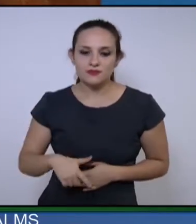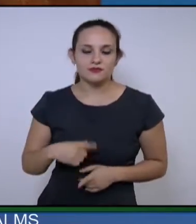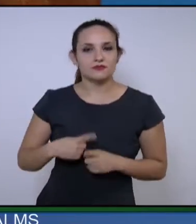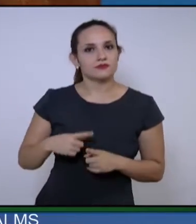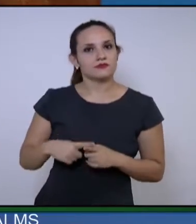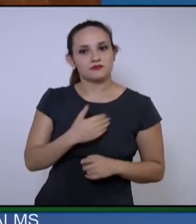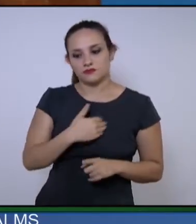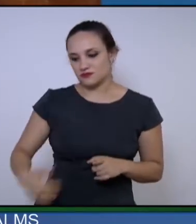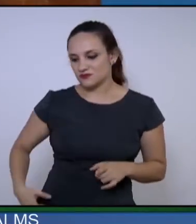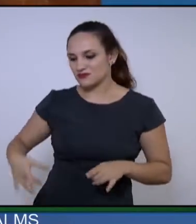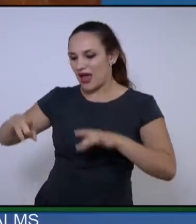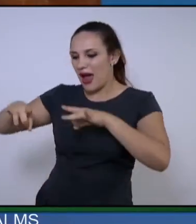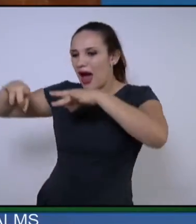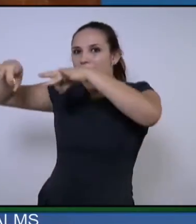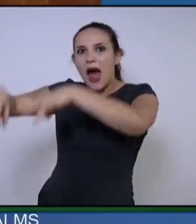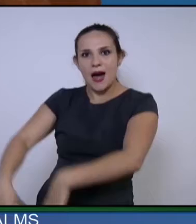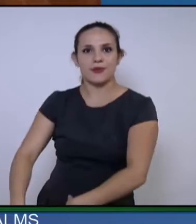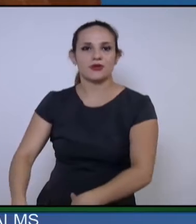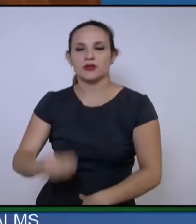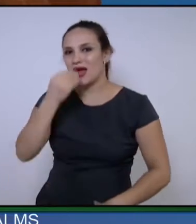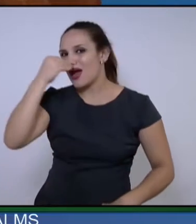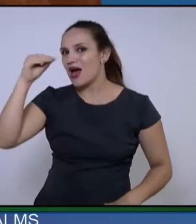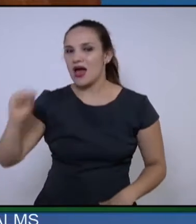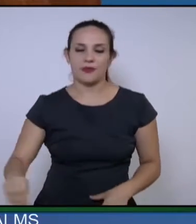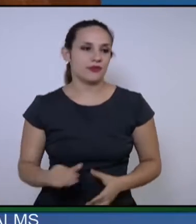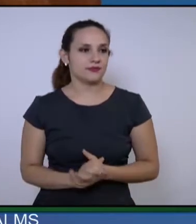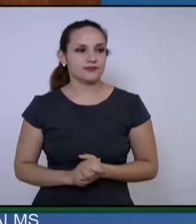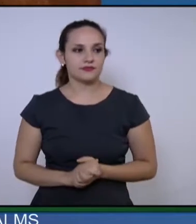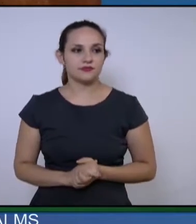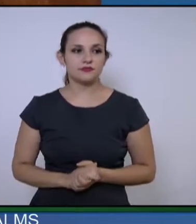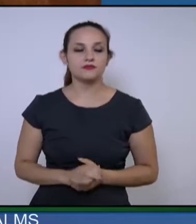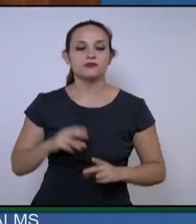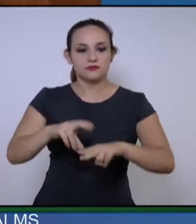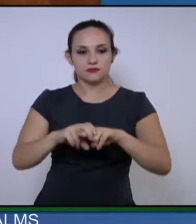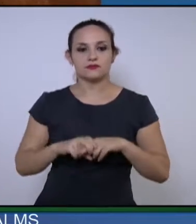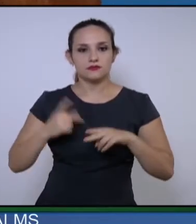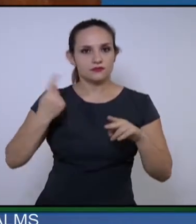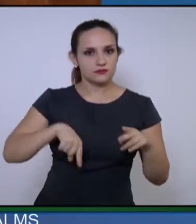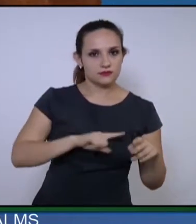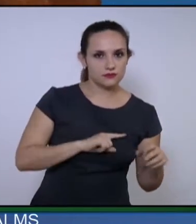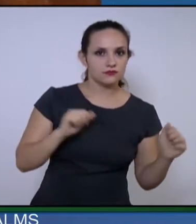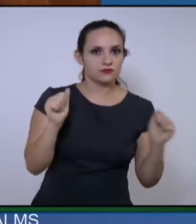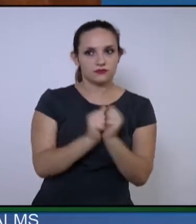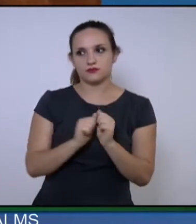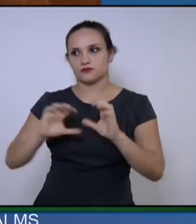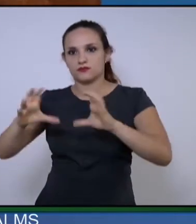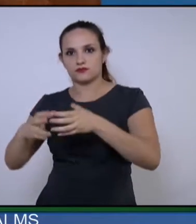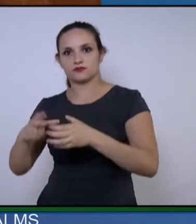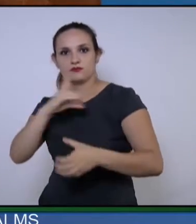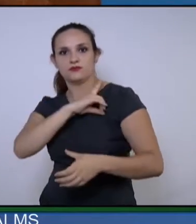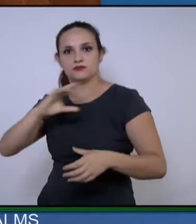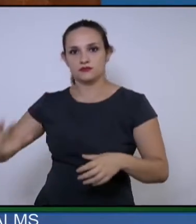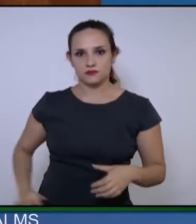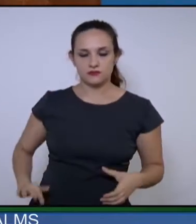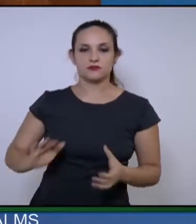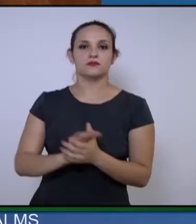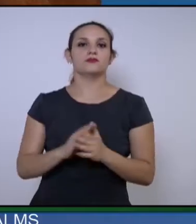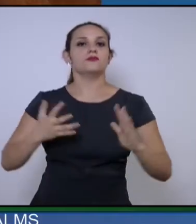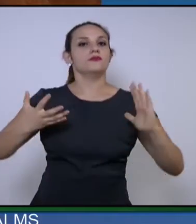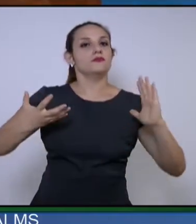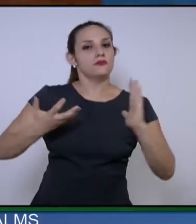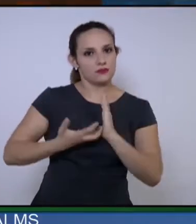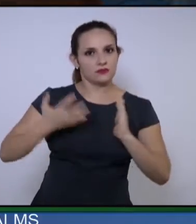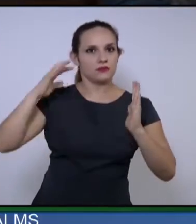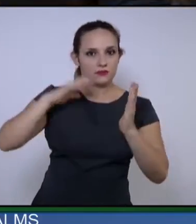abandono. E nós precisamos fazer com que a bancada federal, o Senado da República, cobre